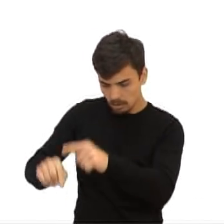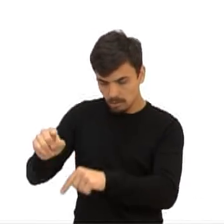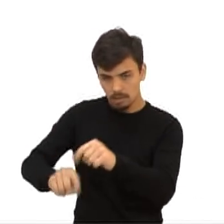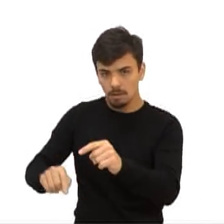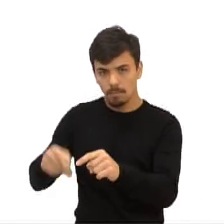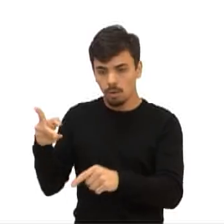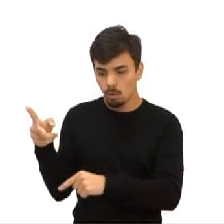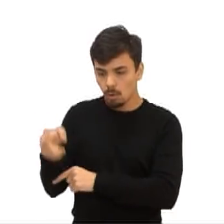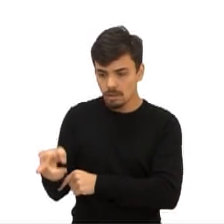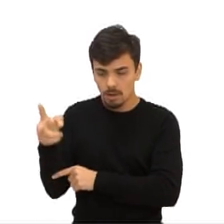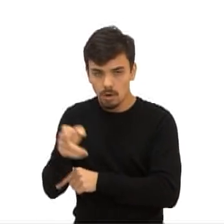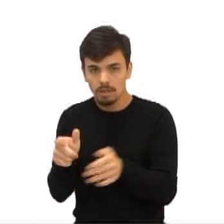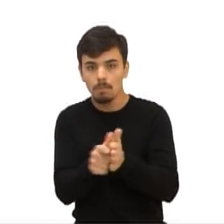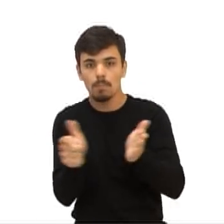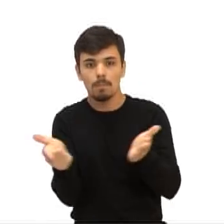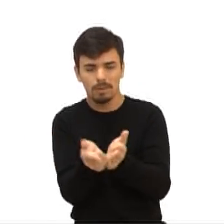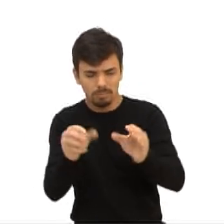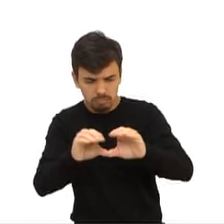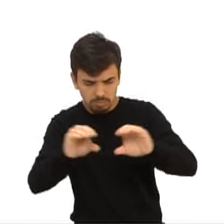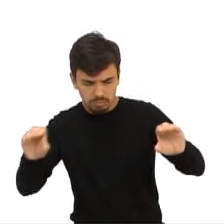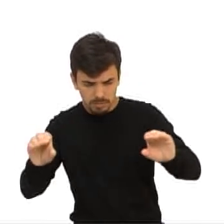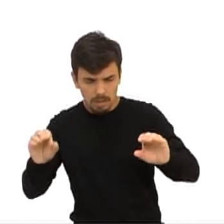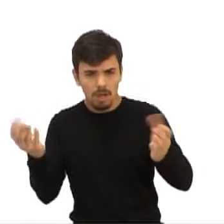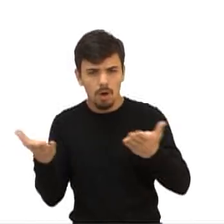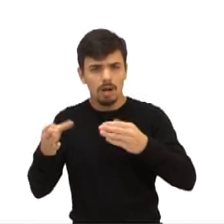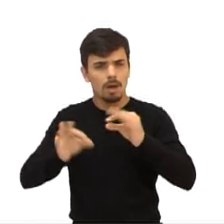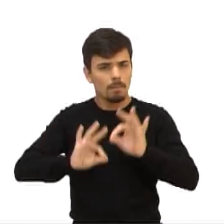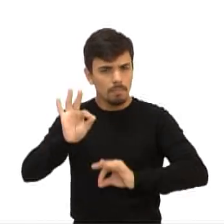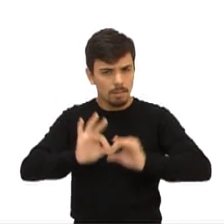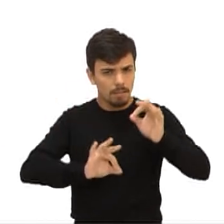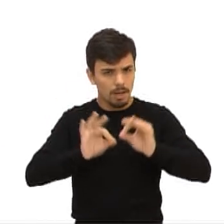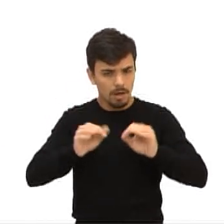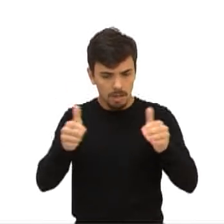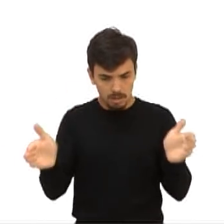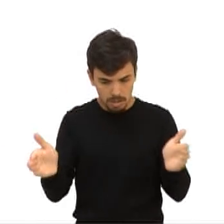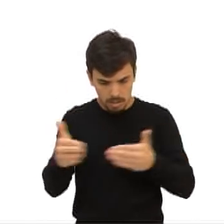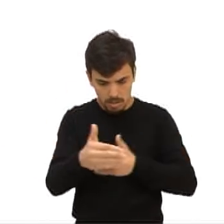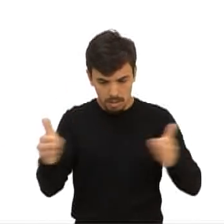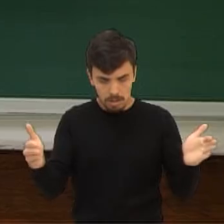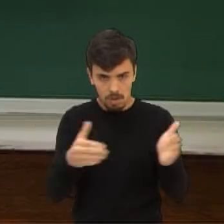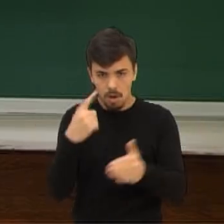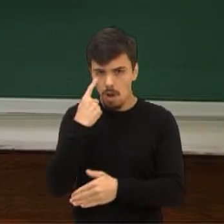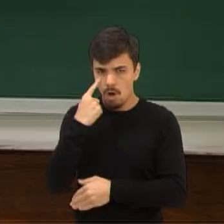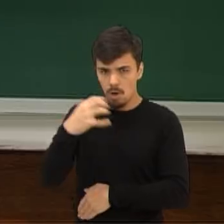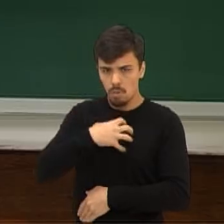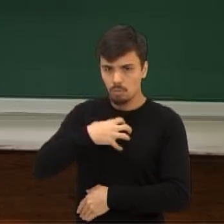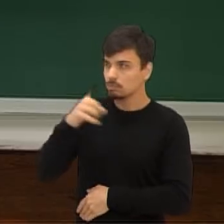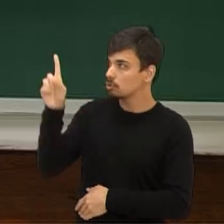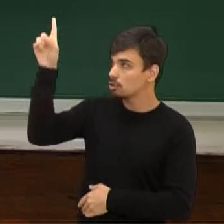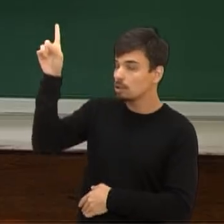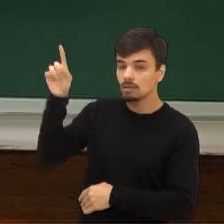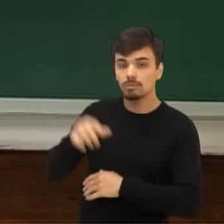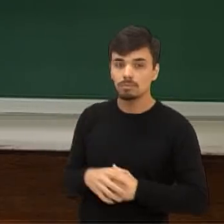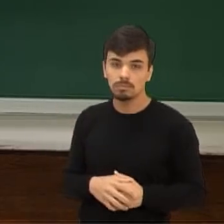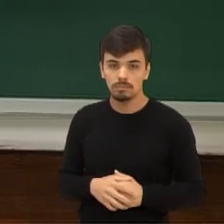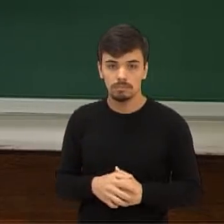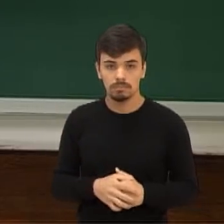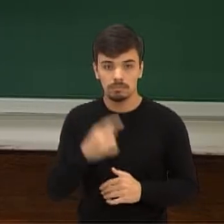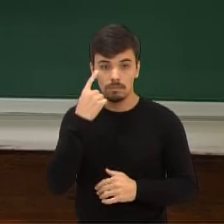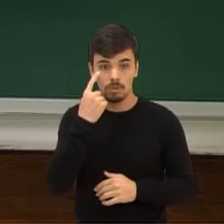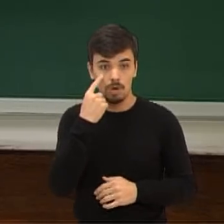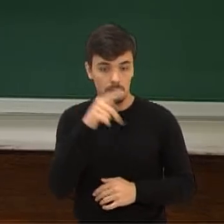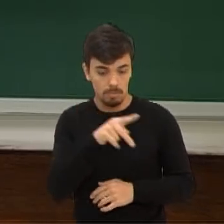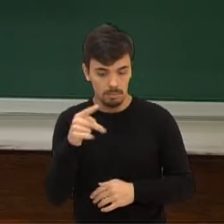de papelão, que quando montarmos a caixa fique neste formato? Olhem aqui para a prof, gente. O